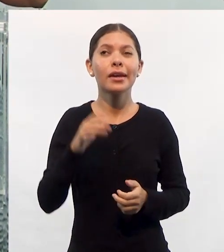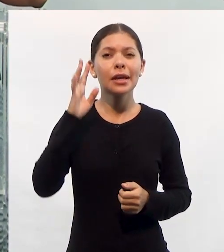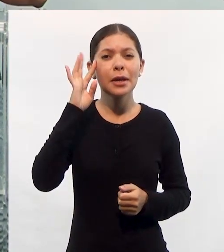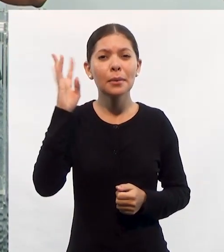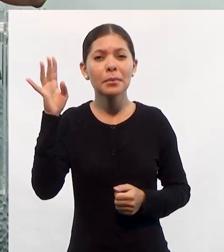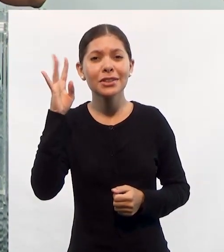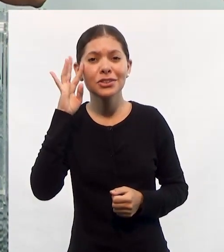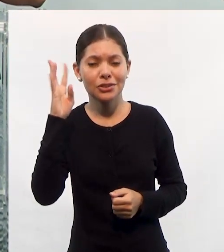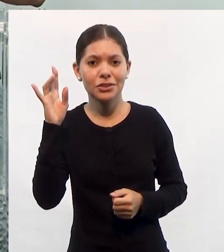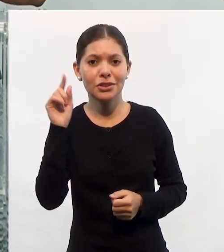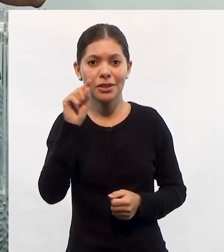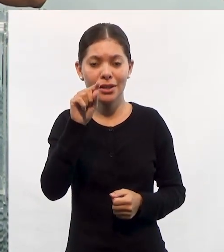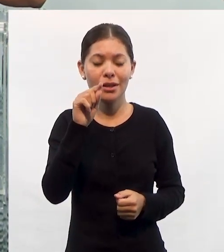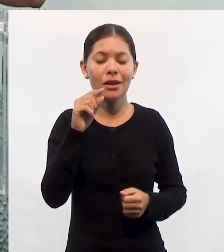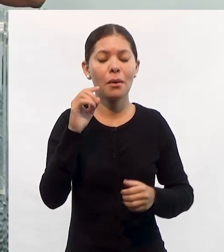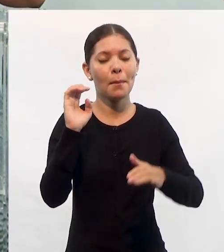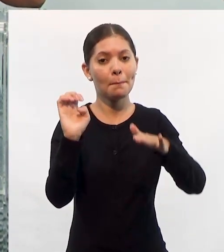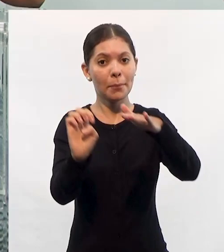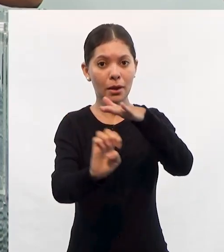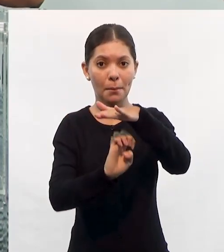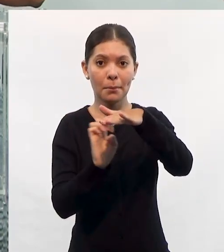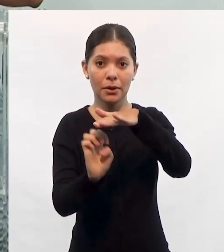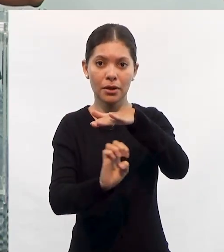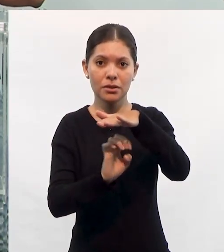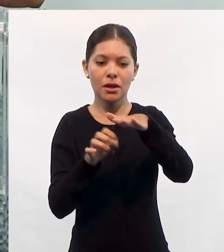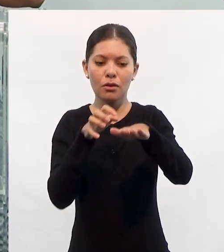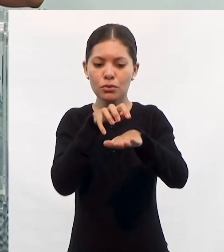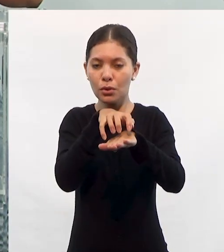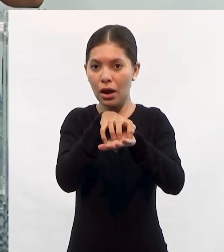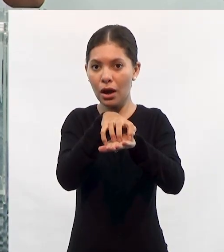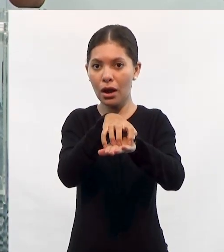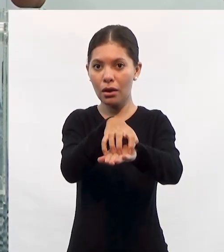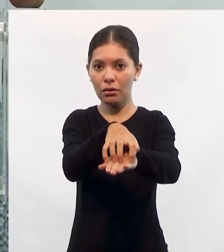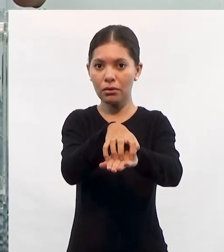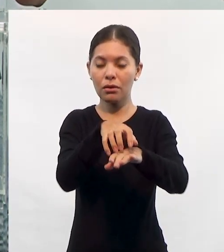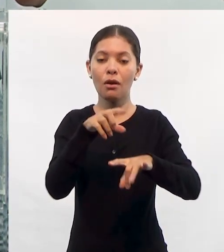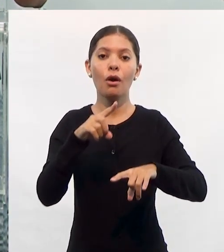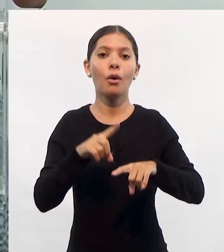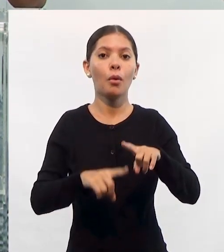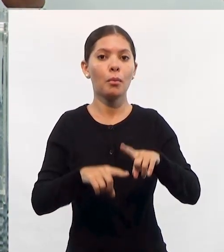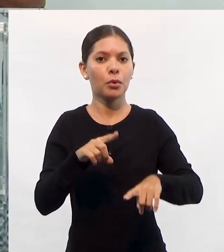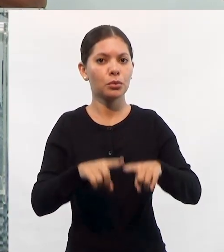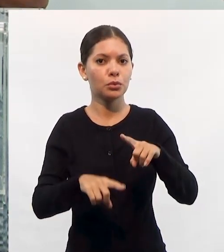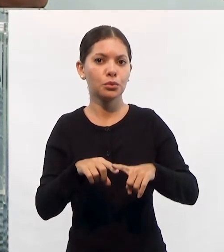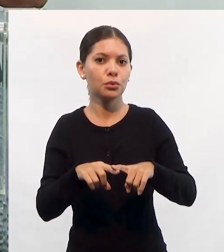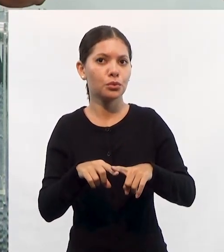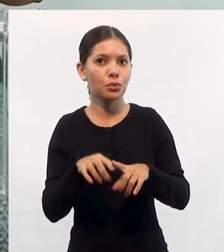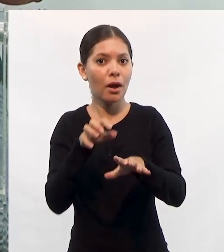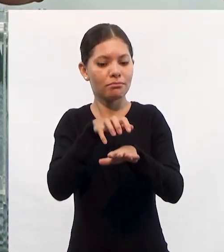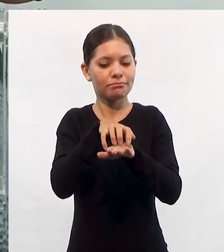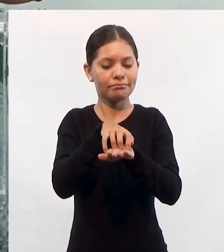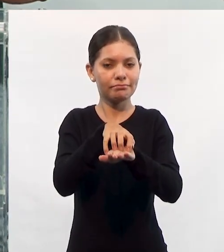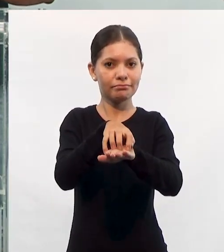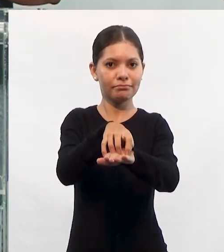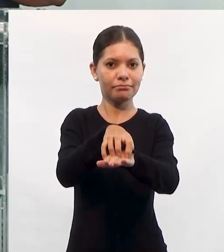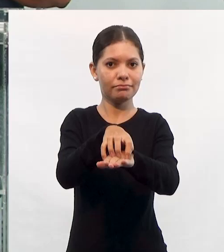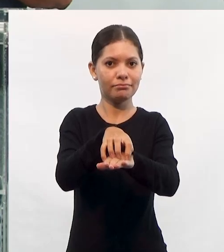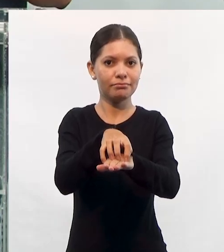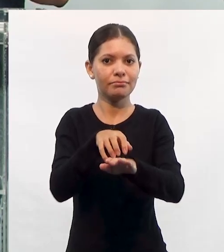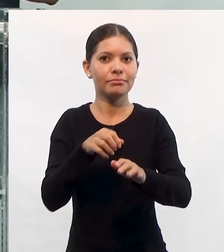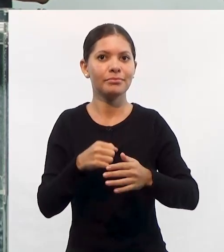digamos que uma empresa seja uma transportadora. Então, o produto dela é realizar serviço de